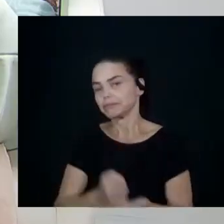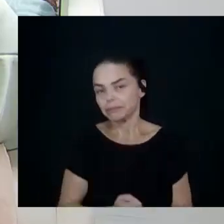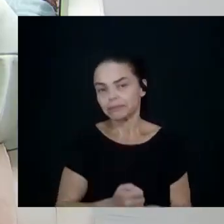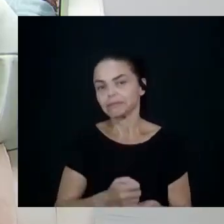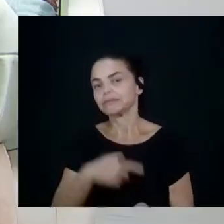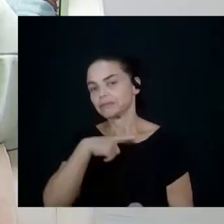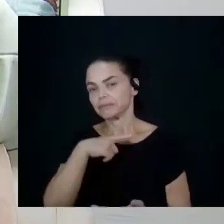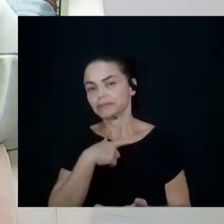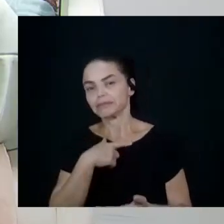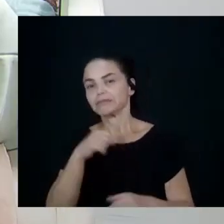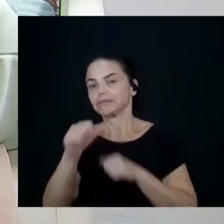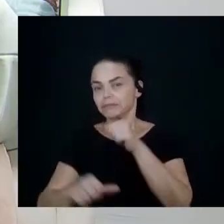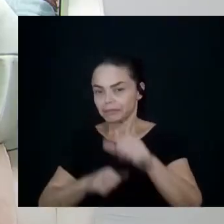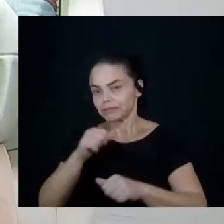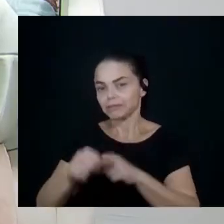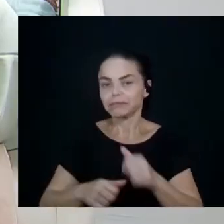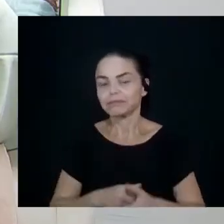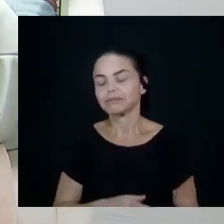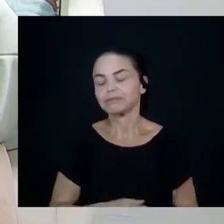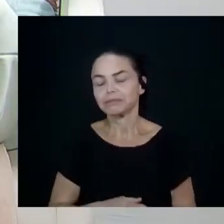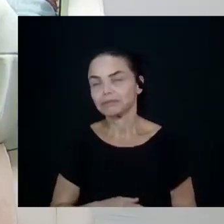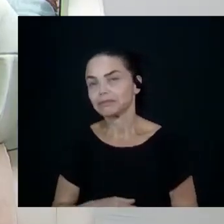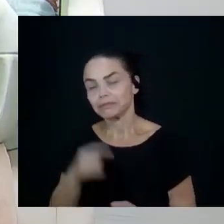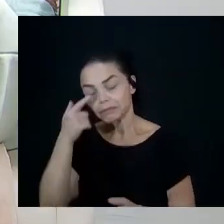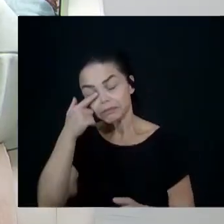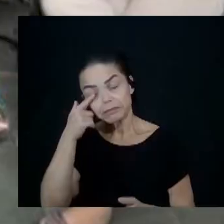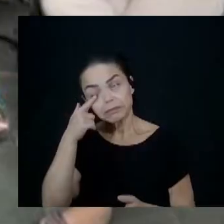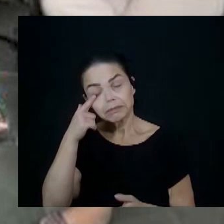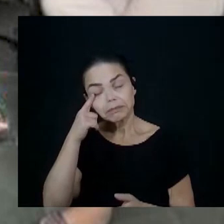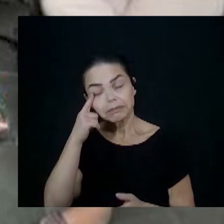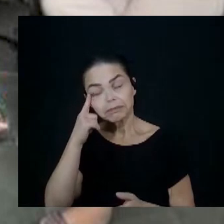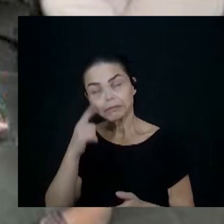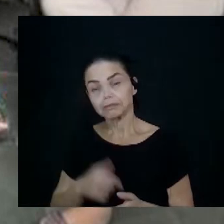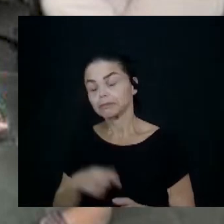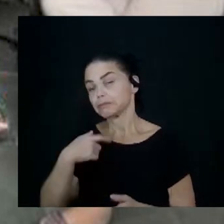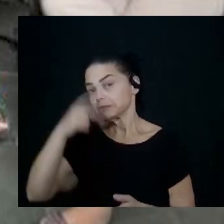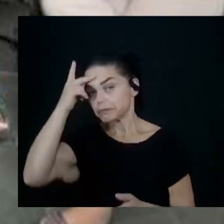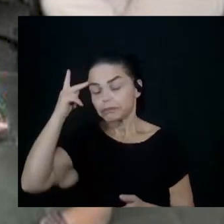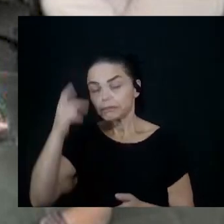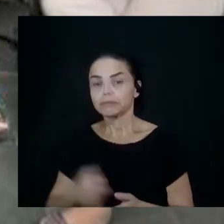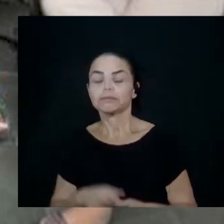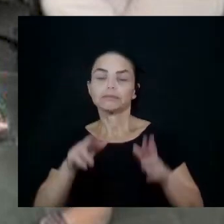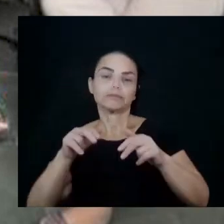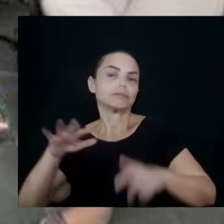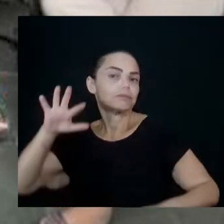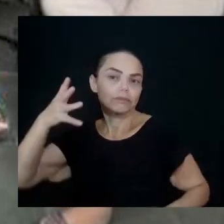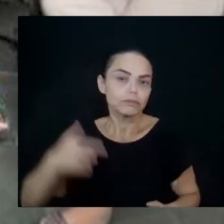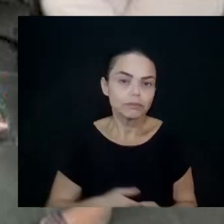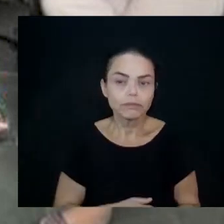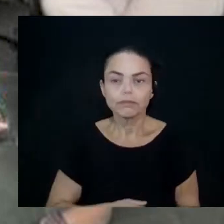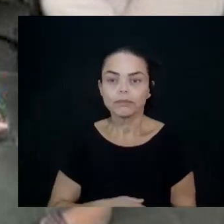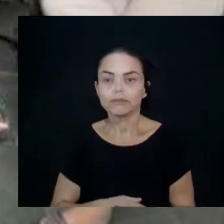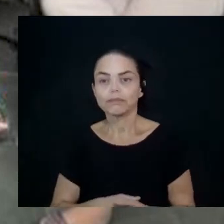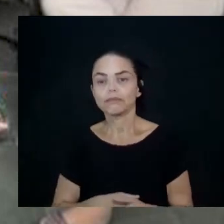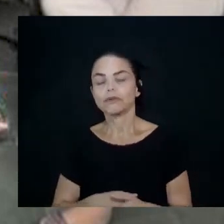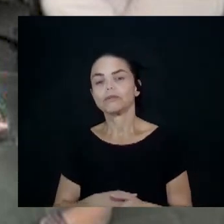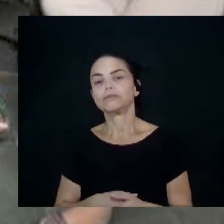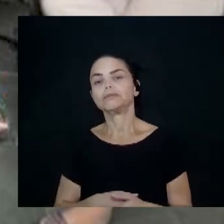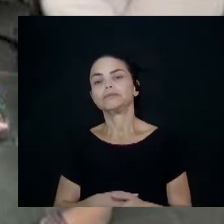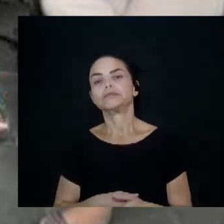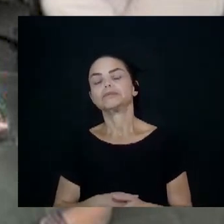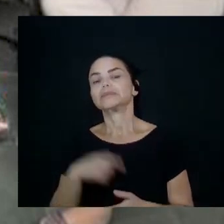coisa. Também tem essa troca? Tem. É muito interessante. Às vezes alguém tem... Nunca aconteceu